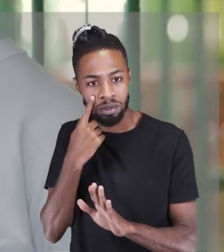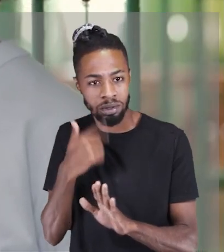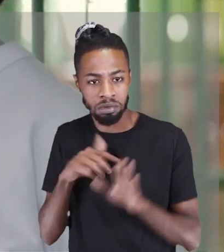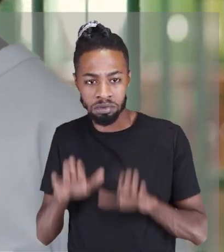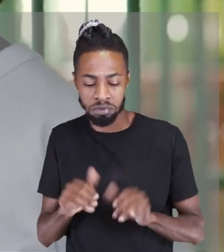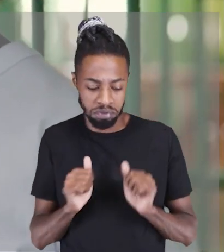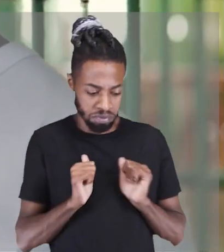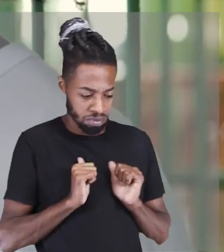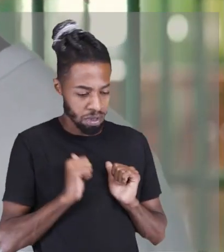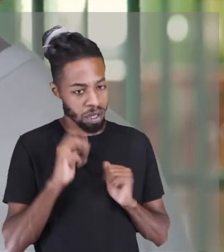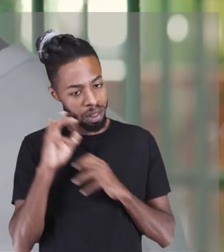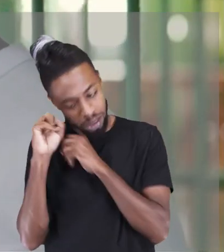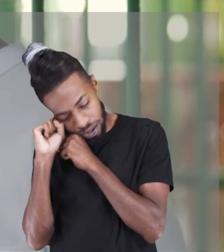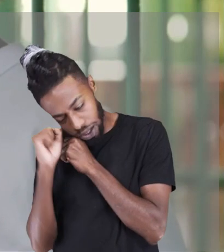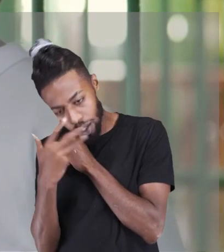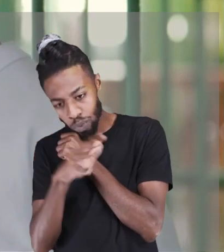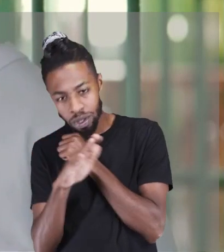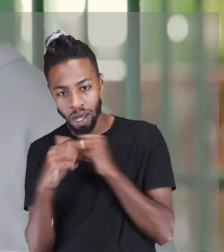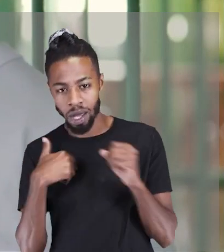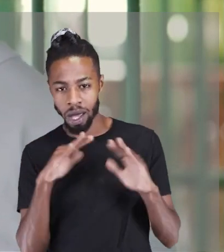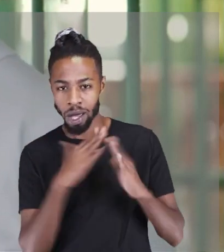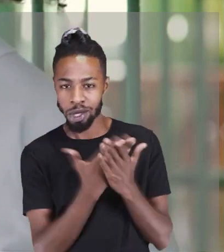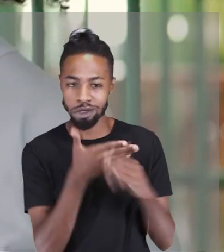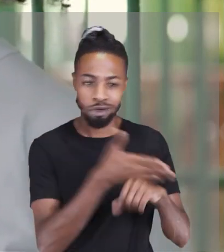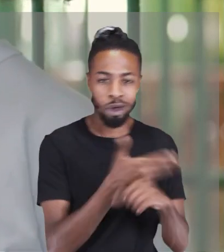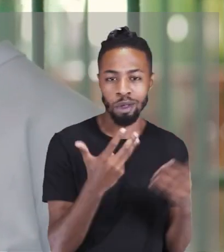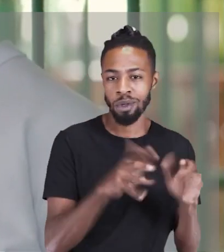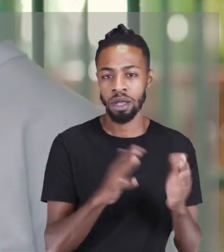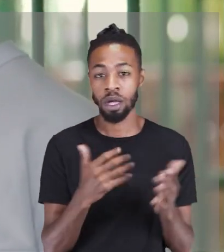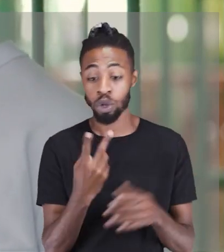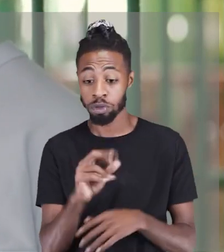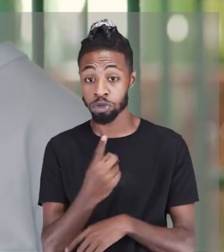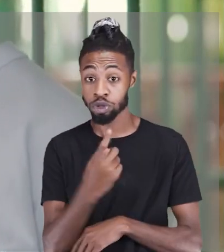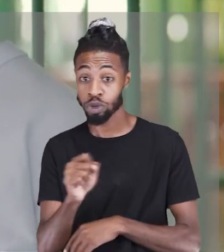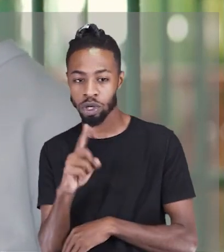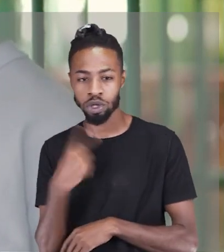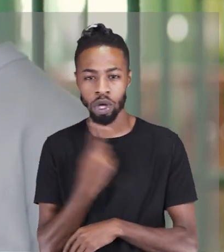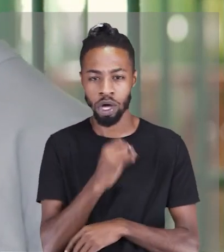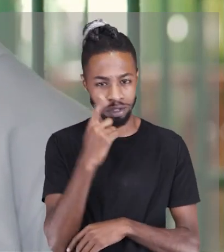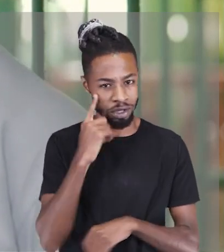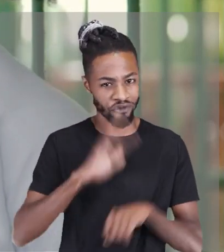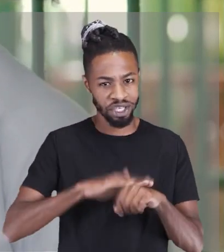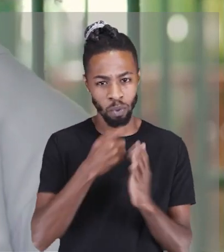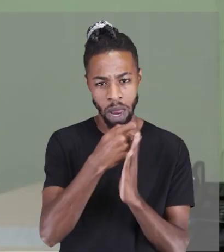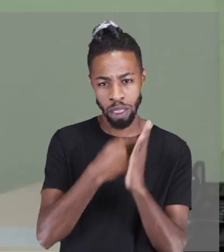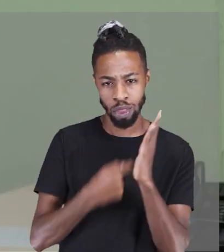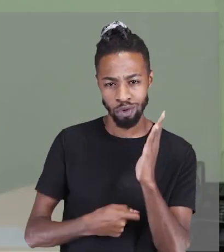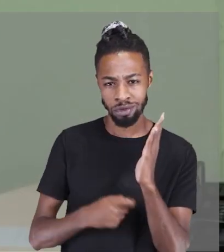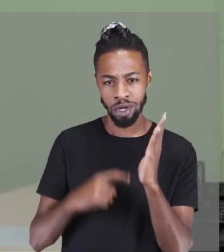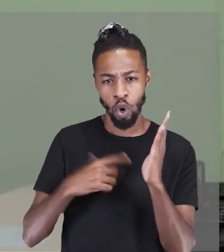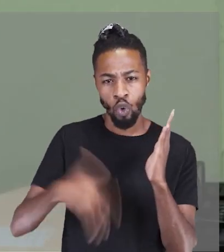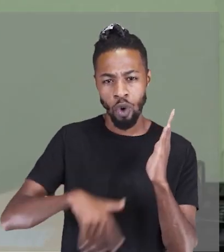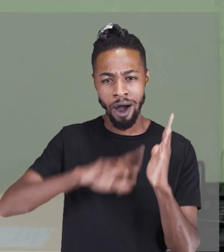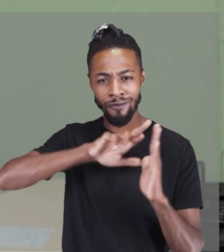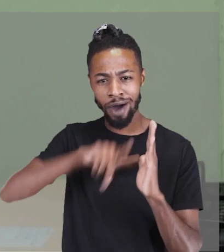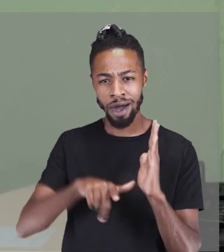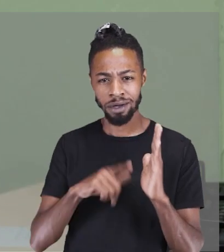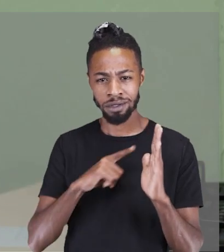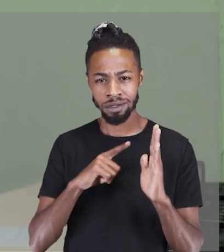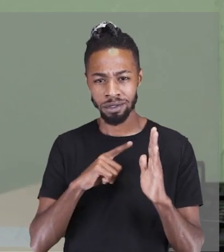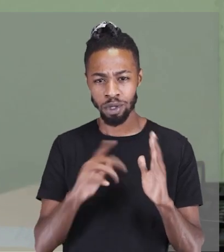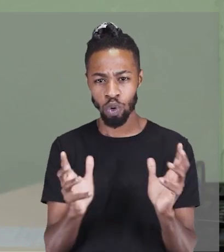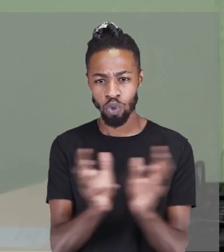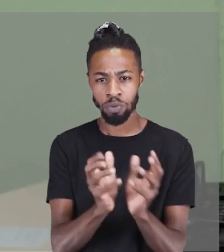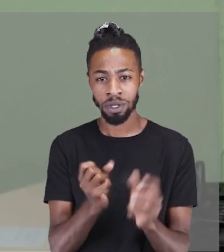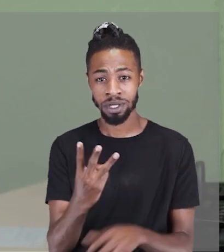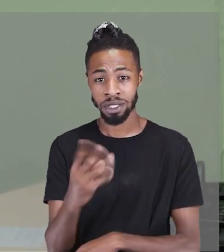aí ela ficou bem chateada, ficou bem no canto. Só queria ficar deitada, não queria mais vir para a escola. Em 2018, a gente teve que fazer